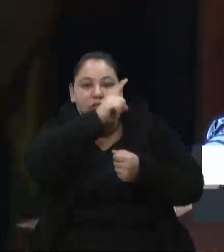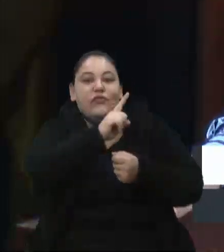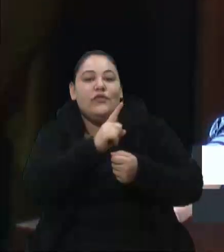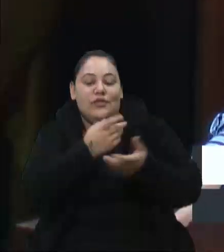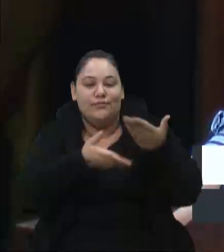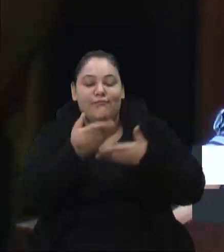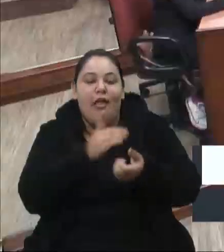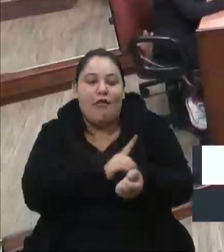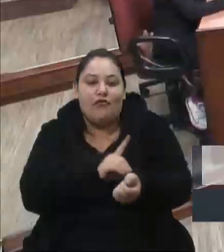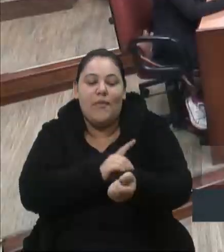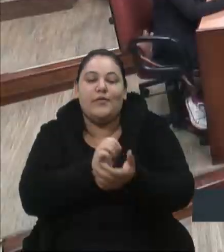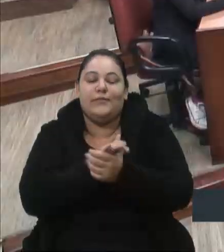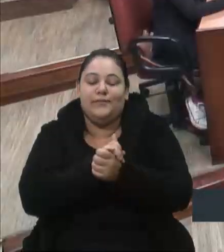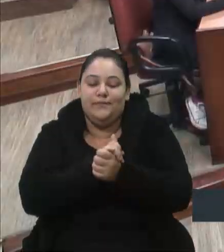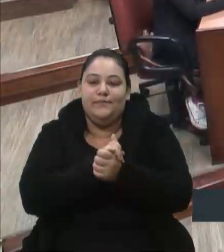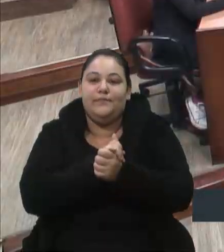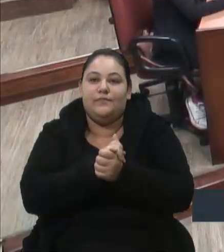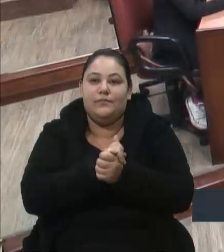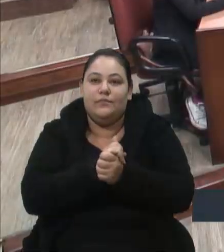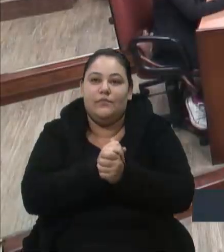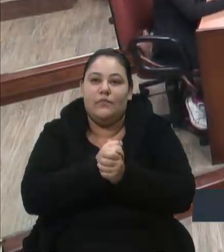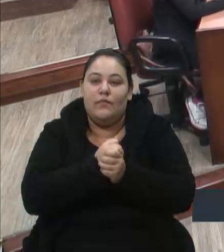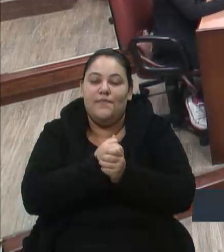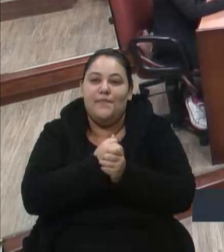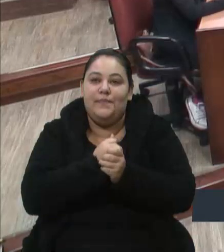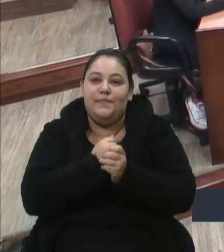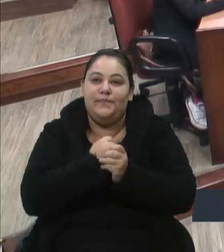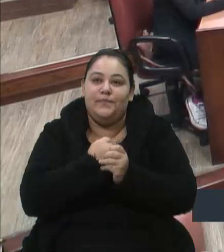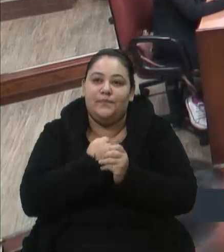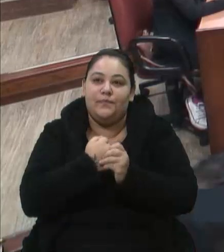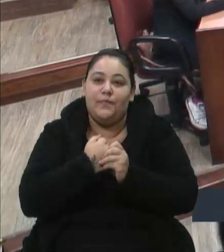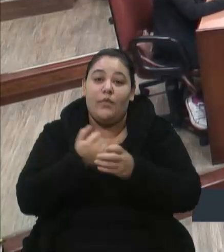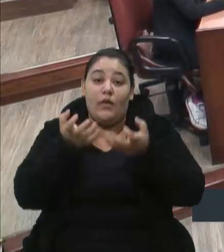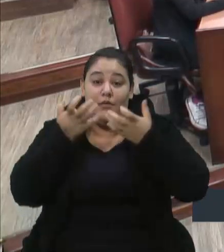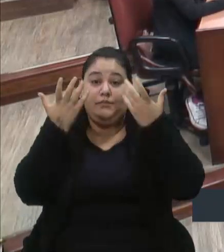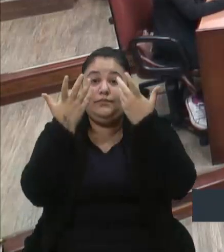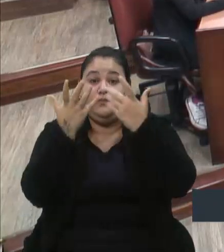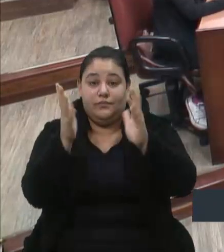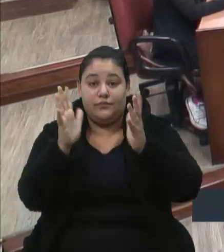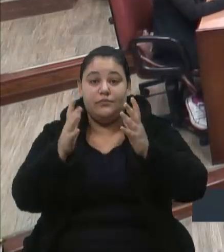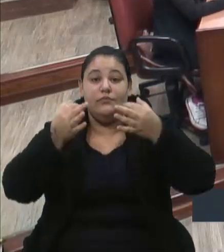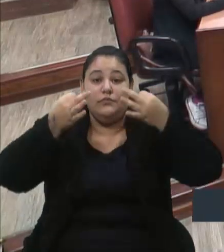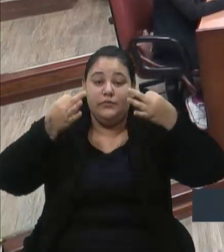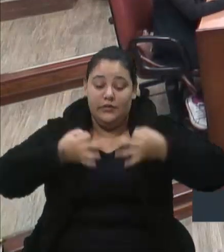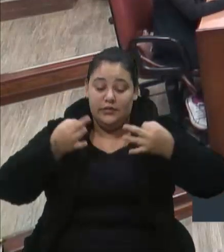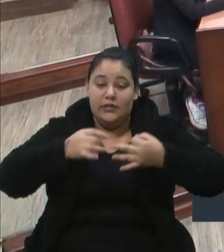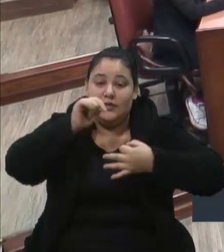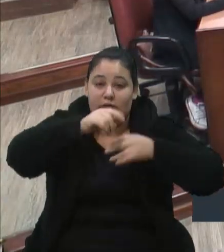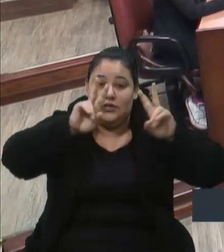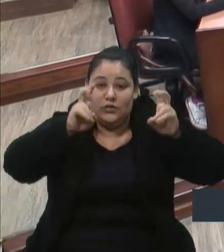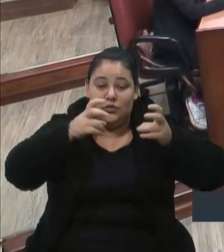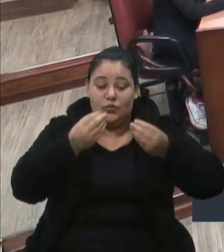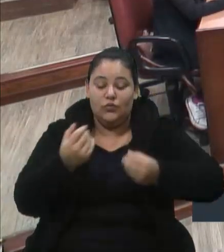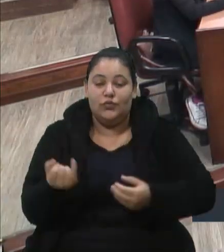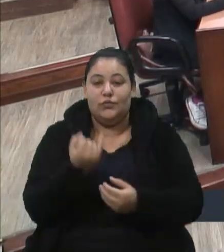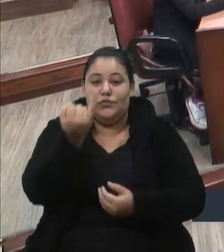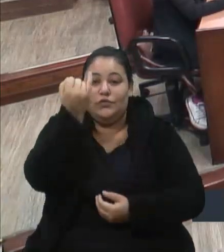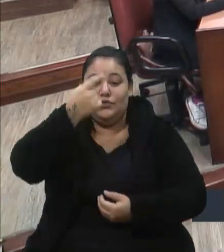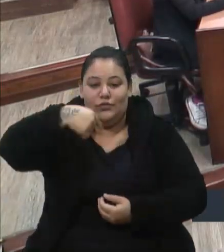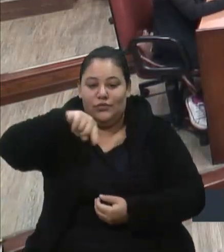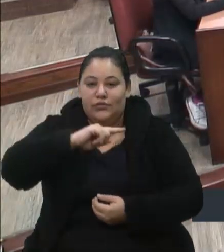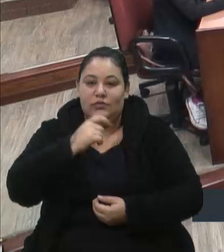parte. Peço uma parte, vereador. Vereador Felipe, bom, eu queria lhe parabenizar com certeza por esse assunto. Eu acho que é um assunto que a gente